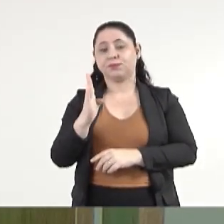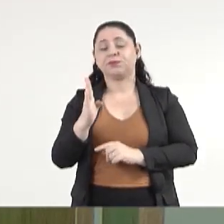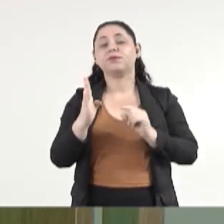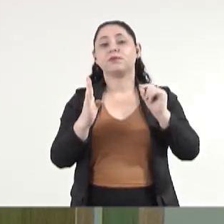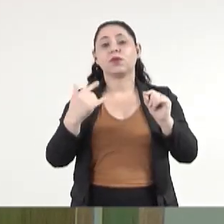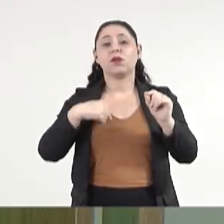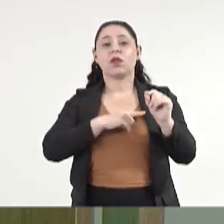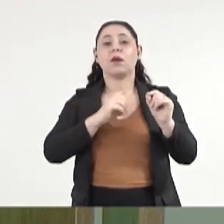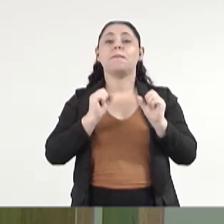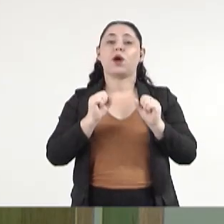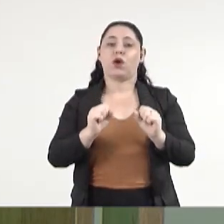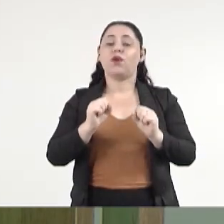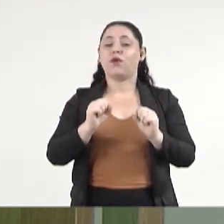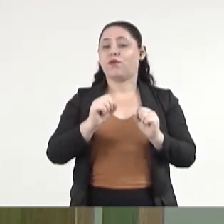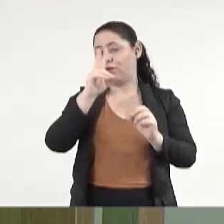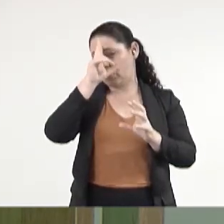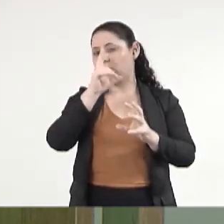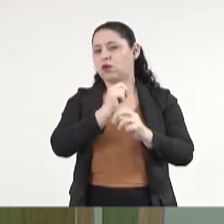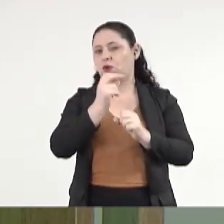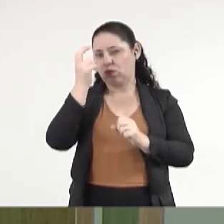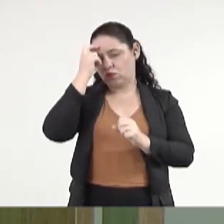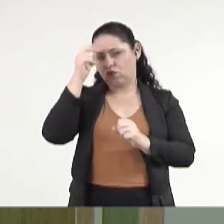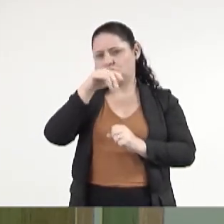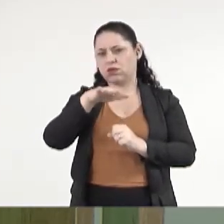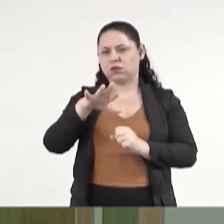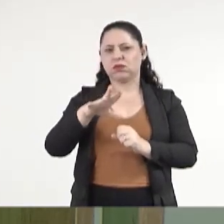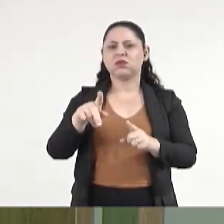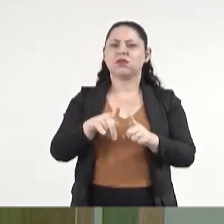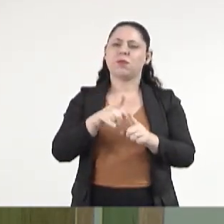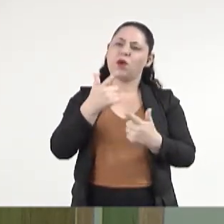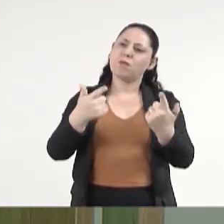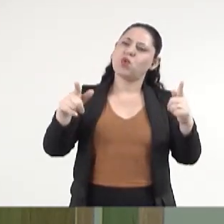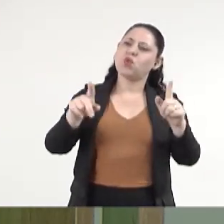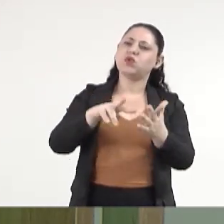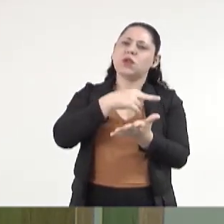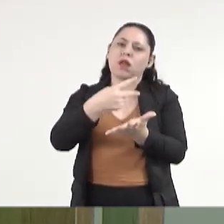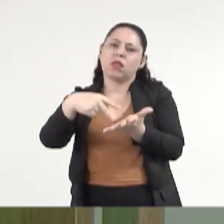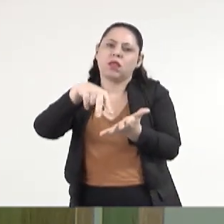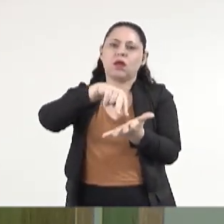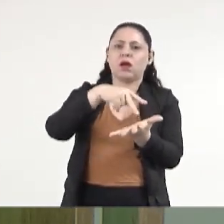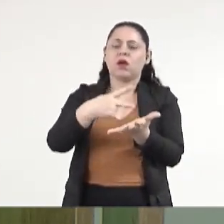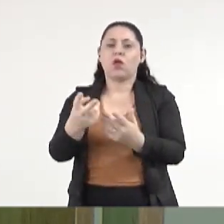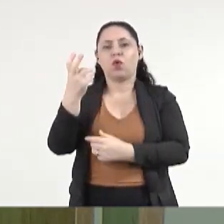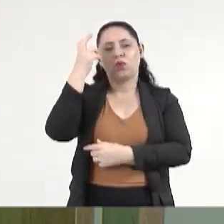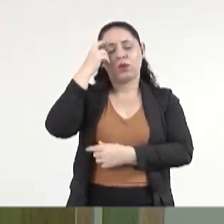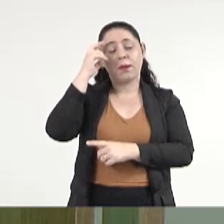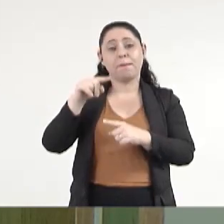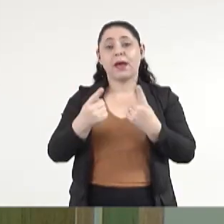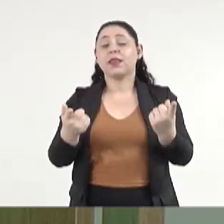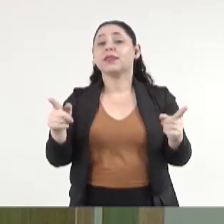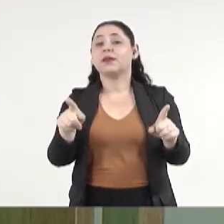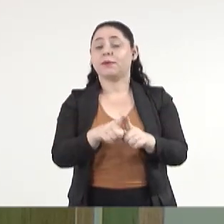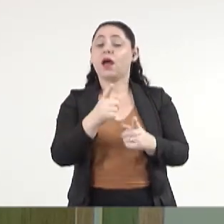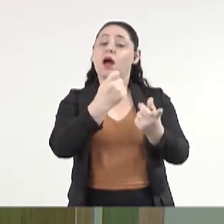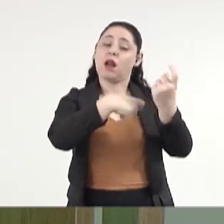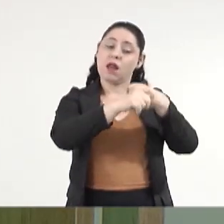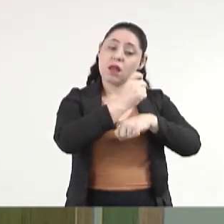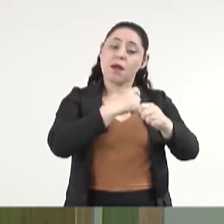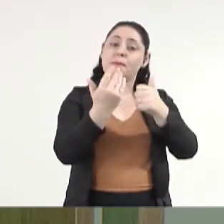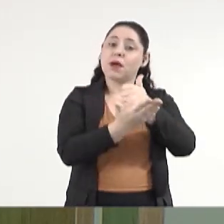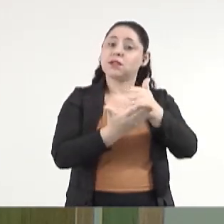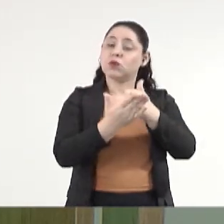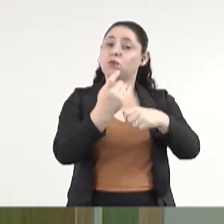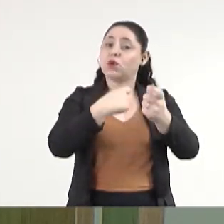para a gente poder fortalecer a cultura de uma forma geral e fortalece a música, a dança, a cultura, mas também a